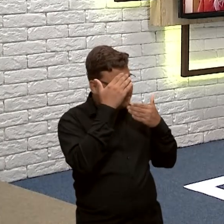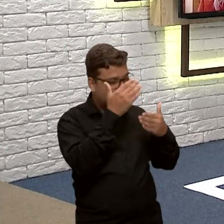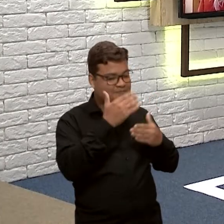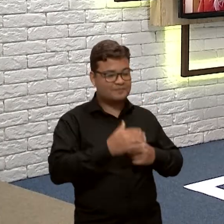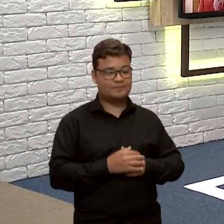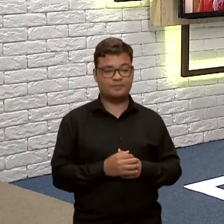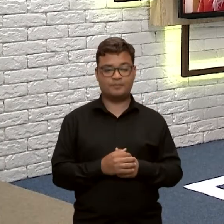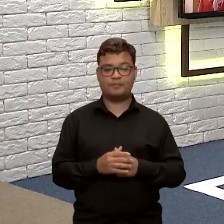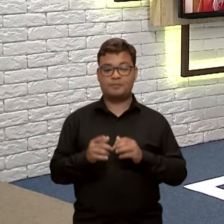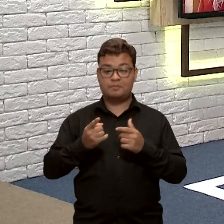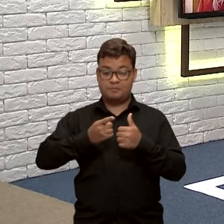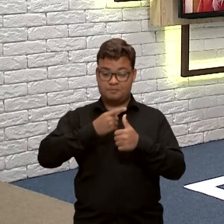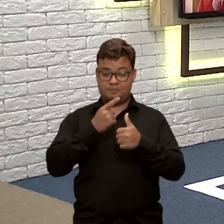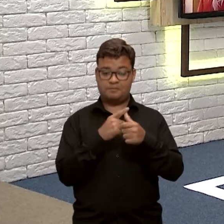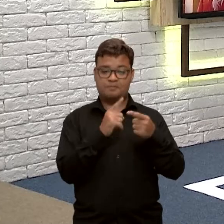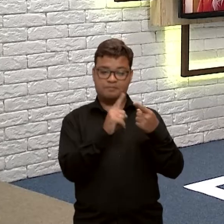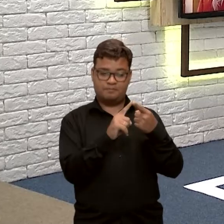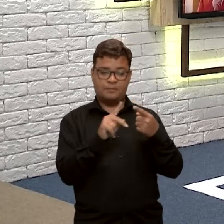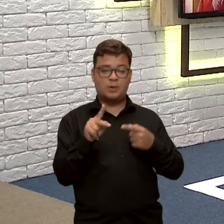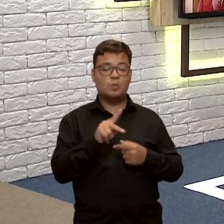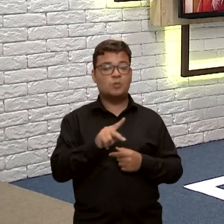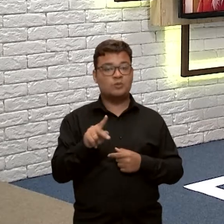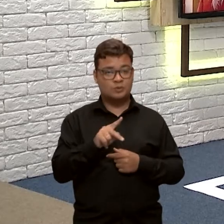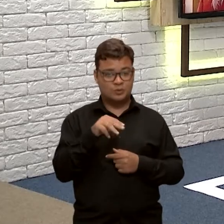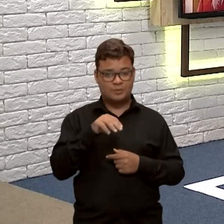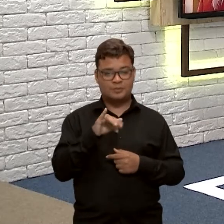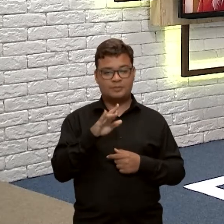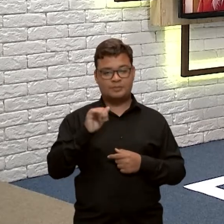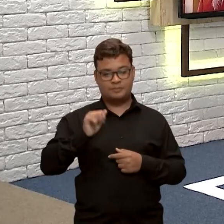com a Miriam primeiro. Professora Miriam,